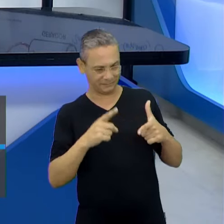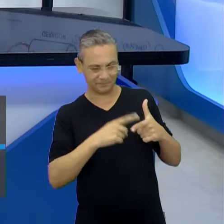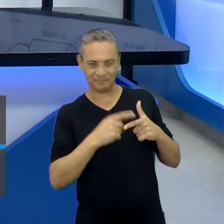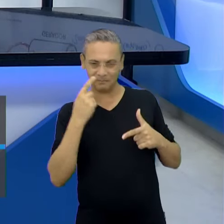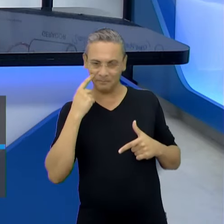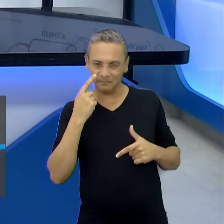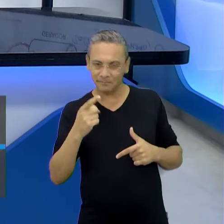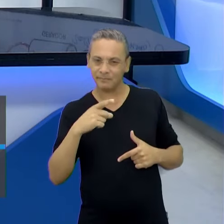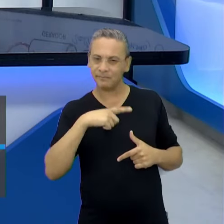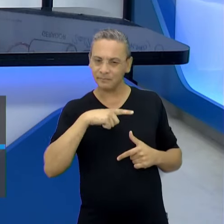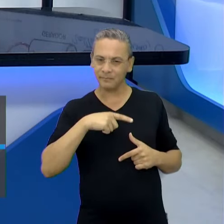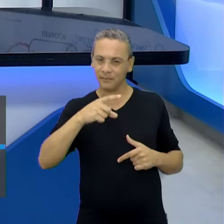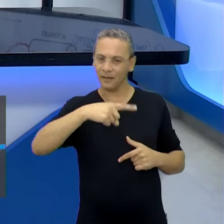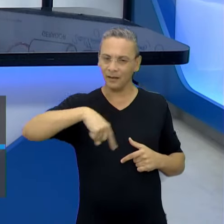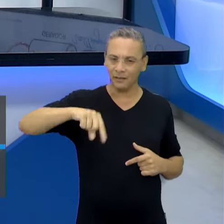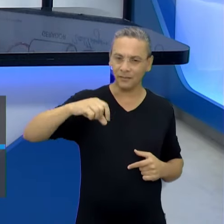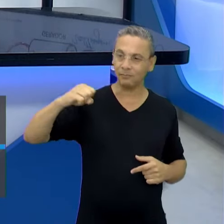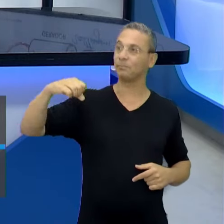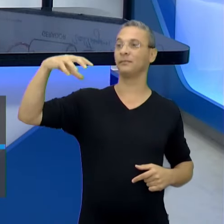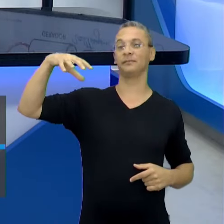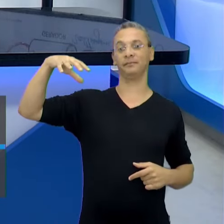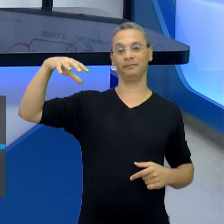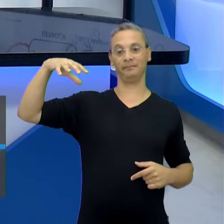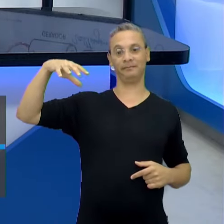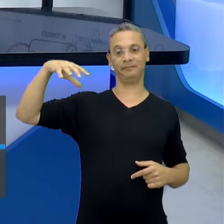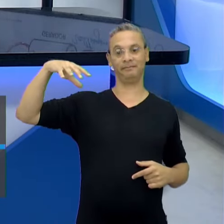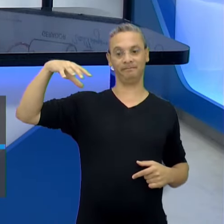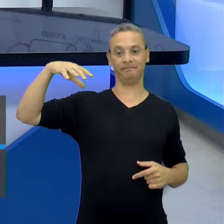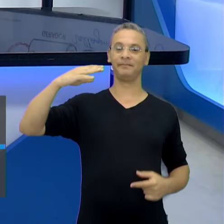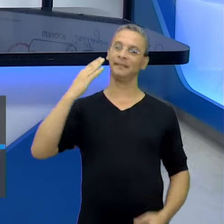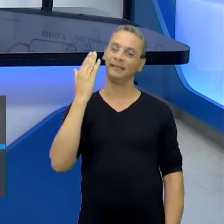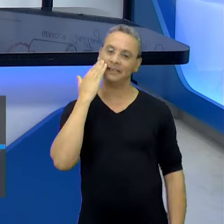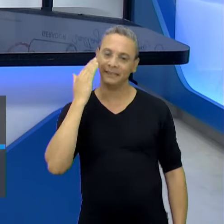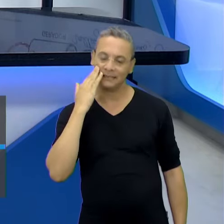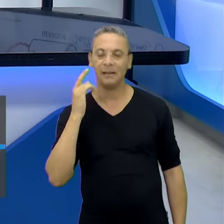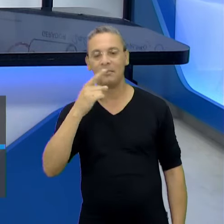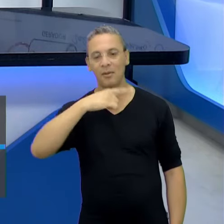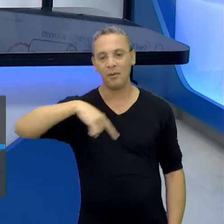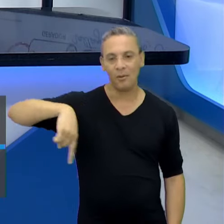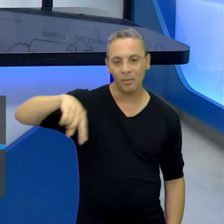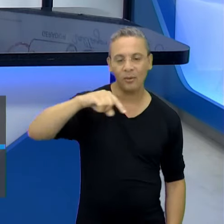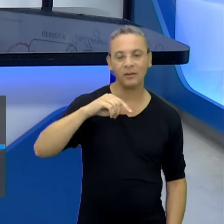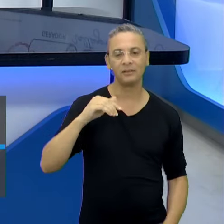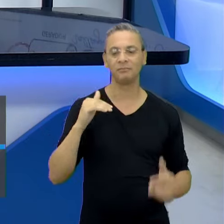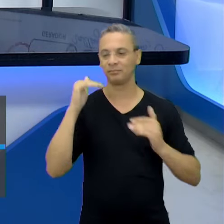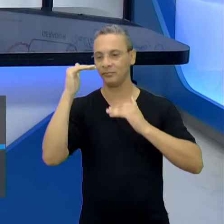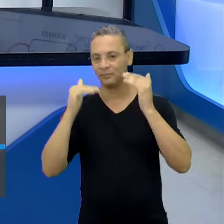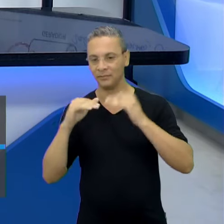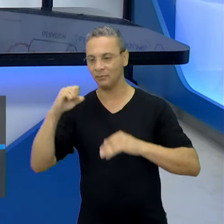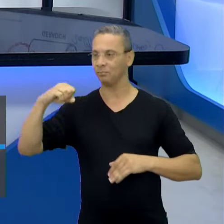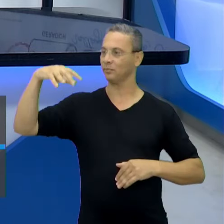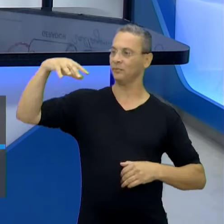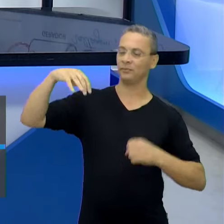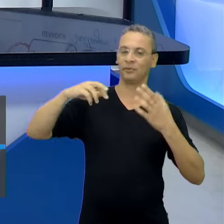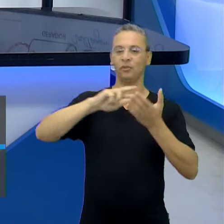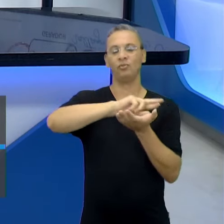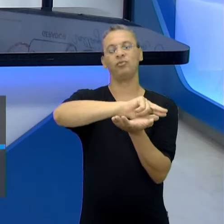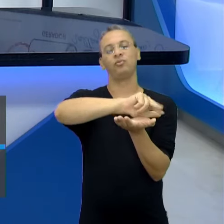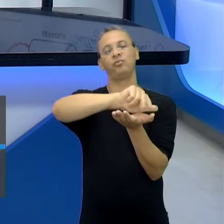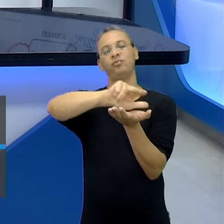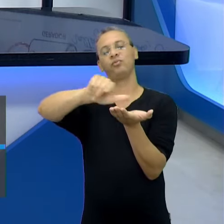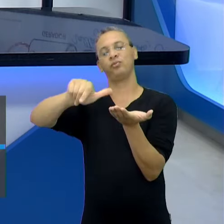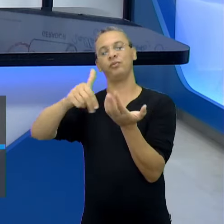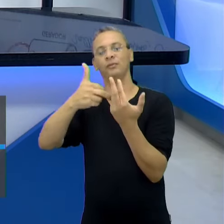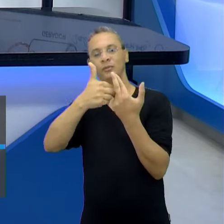está trazendo aqui, é a iluminação. Sabe que a gente tem uma dependência de iluminação entre tantas outras coisas